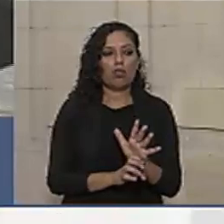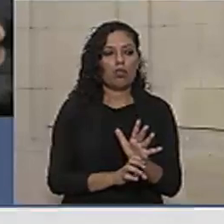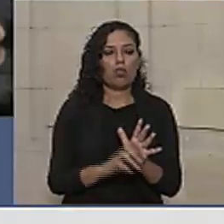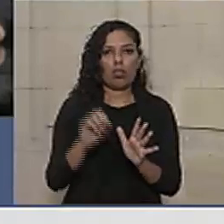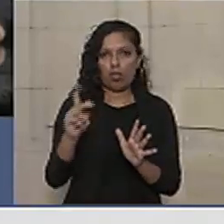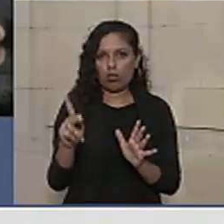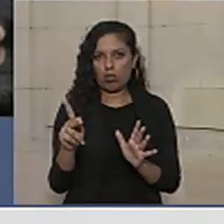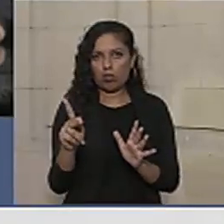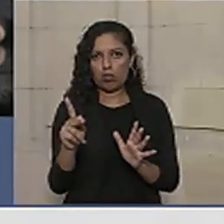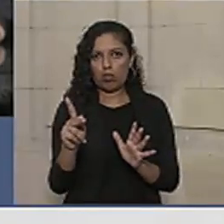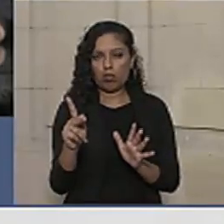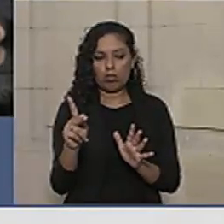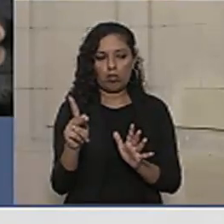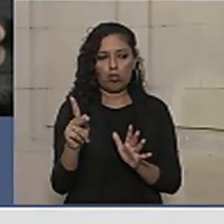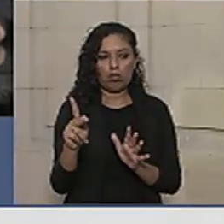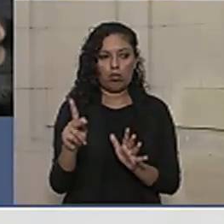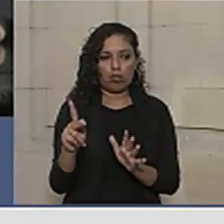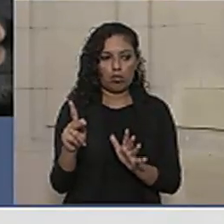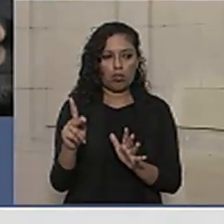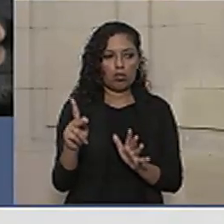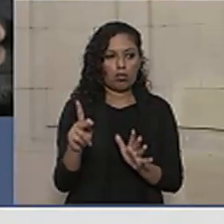perfeito?